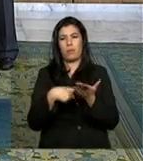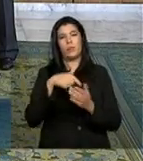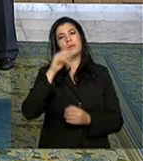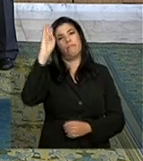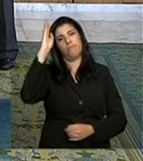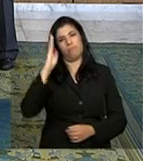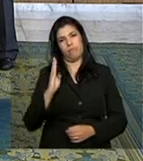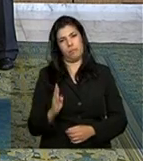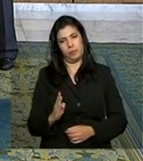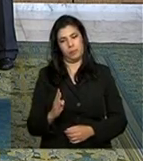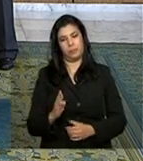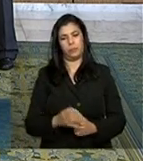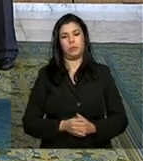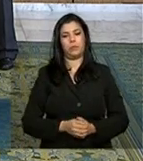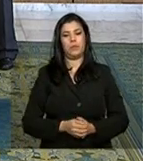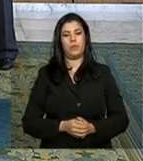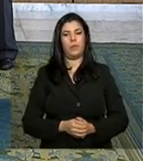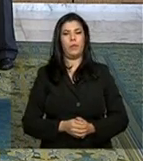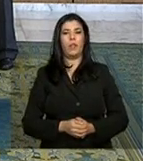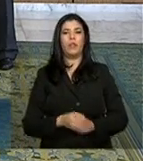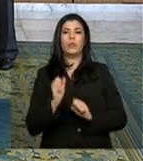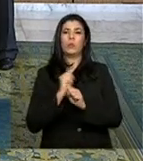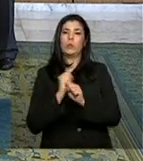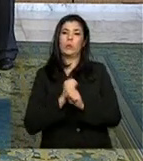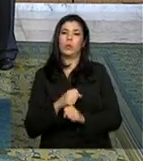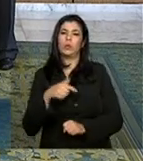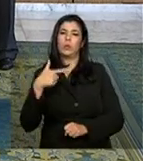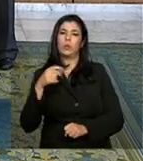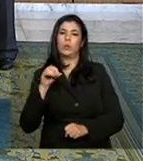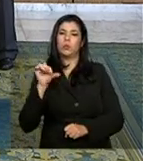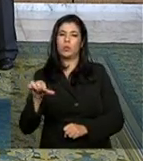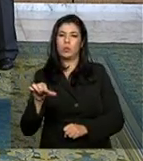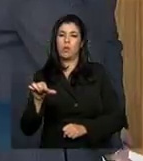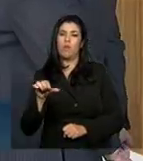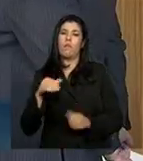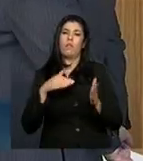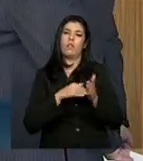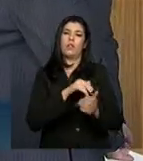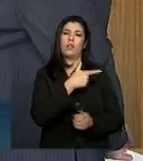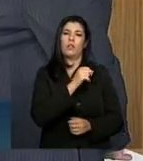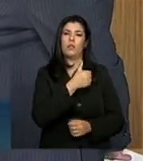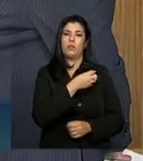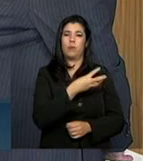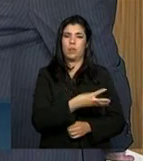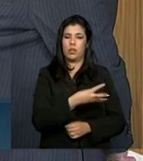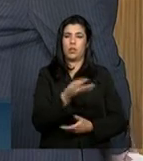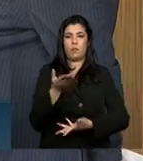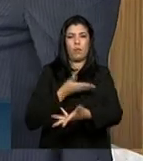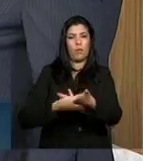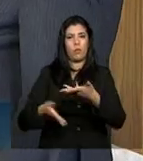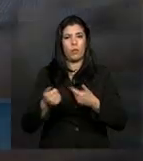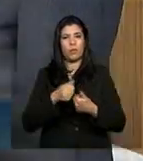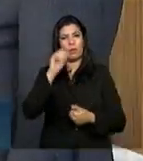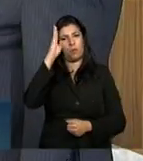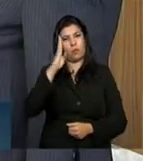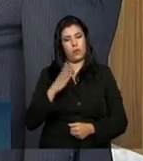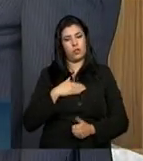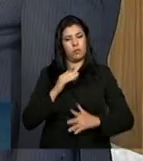Brasil. Entre 2009 e 2013, o intercâmbio comercial brasileiro com a Alemanha